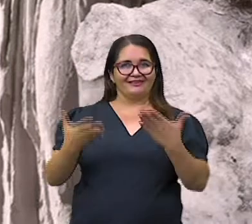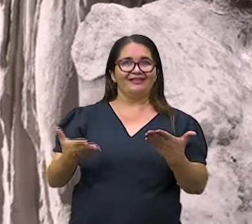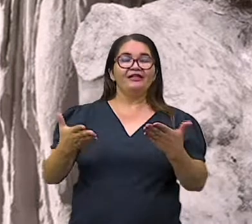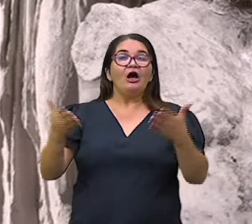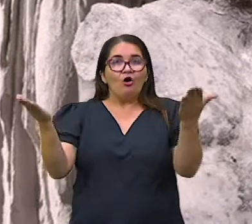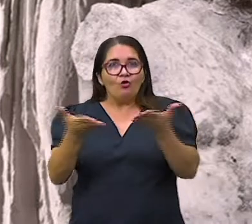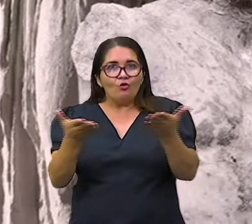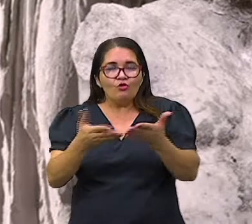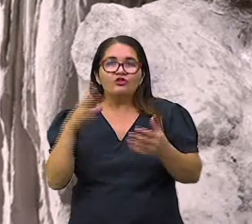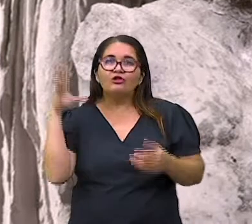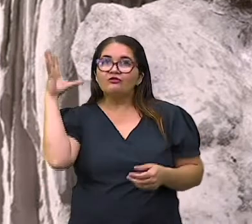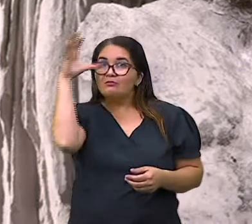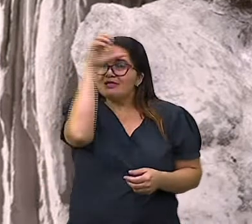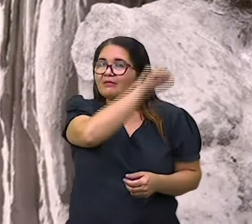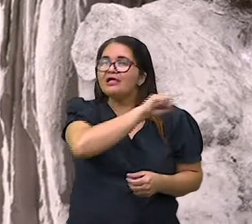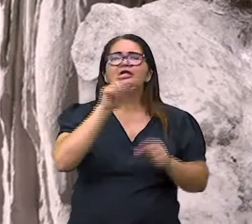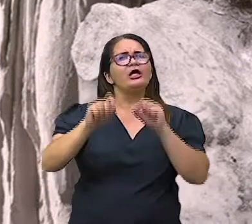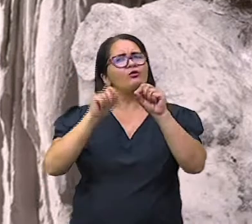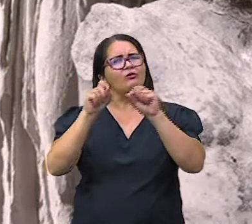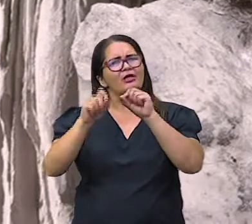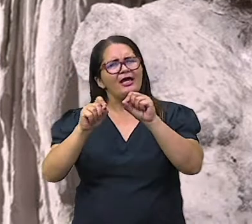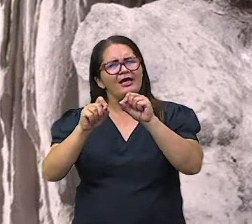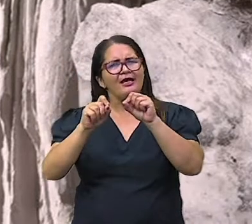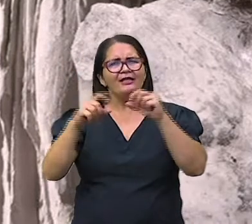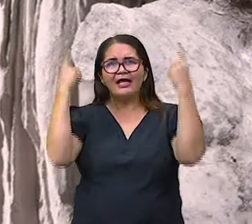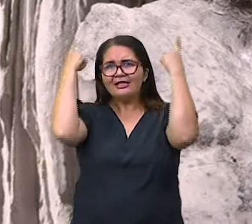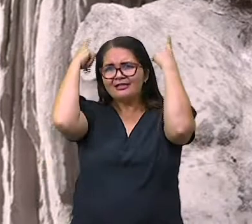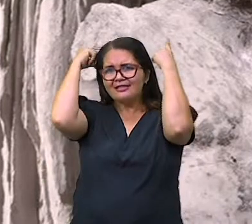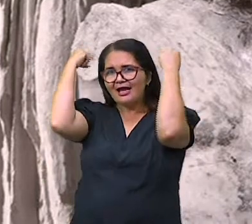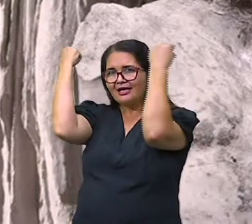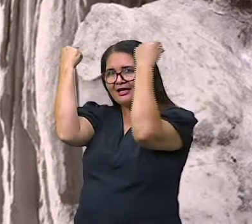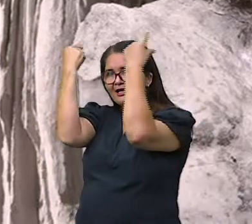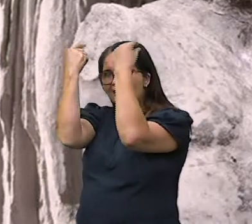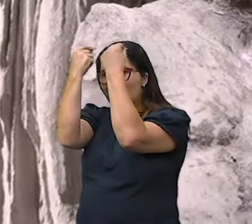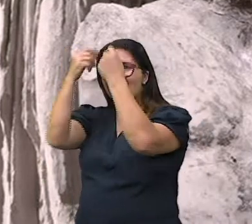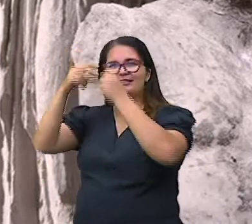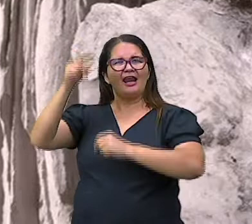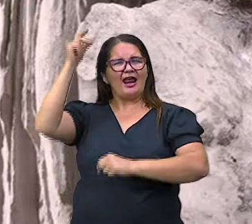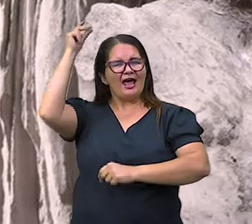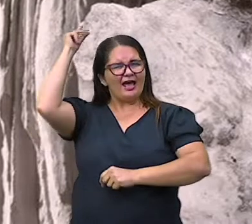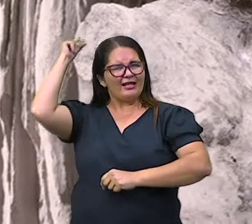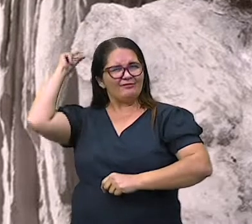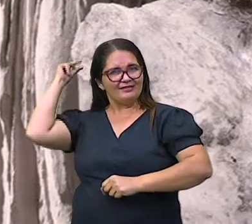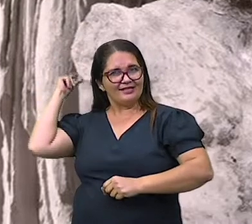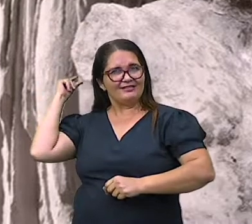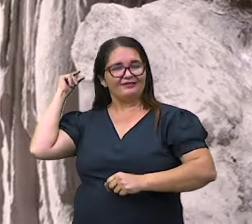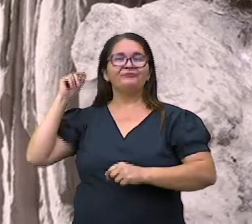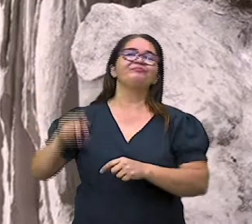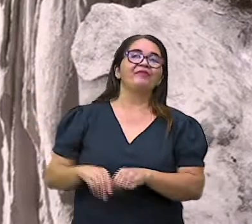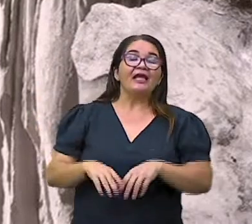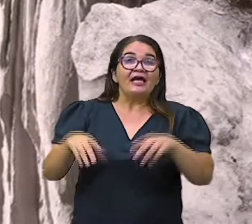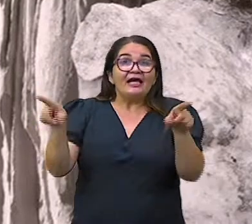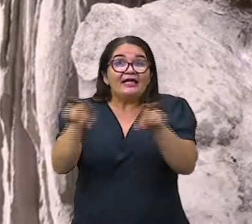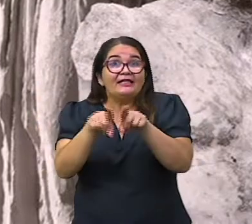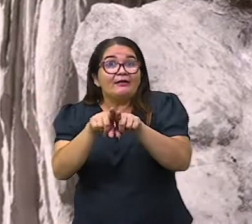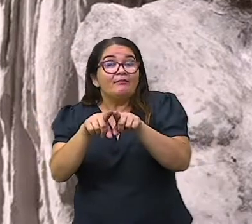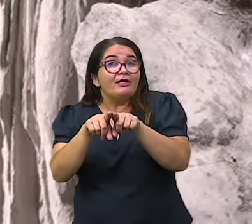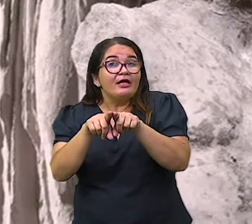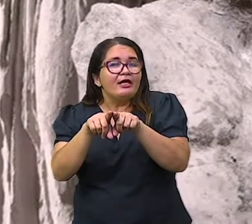ou civilização grega, como conhecemos. E também sobre